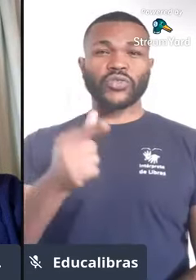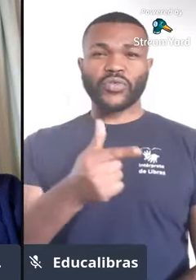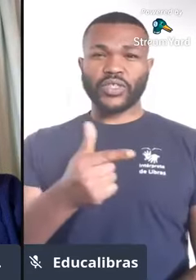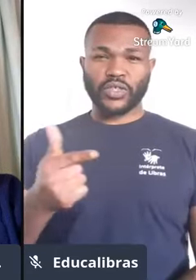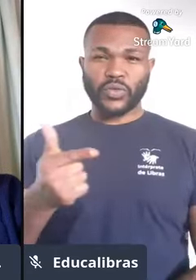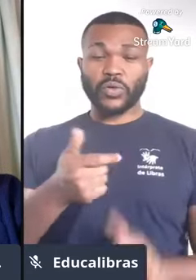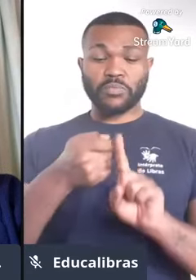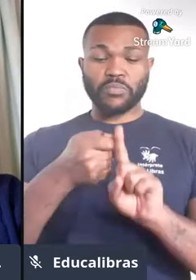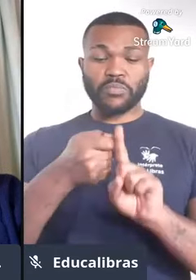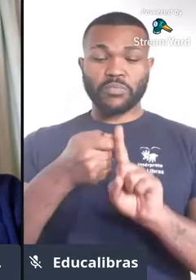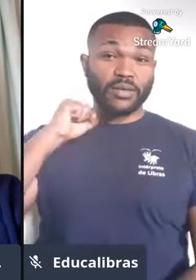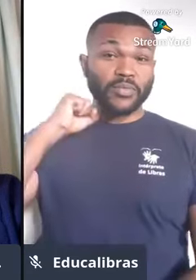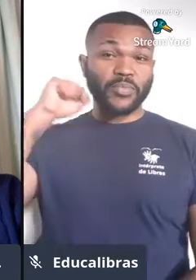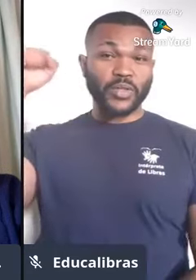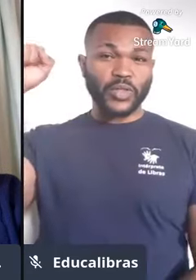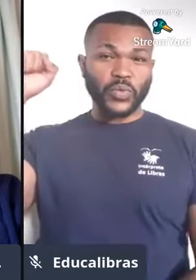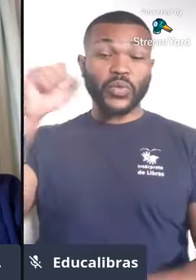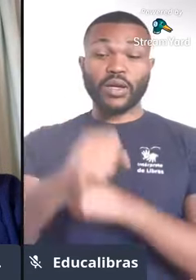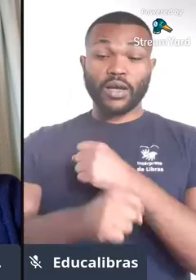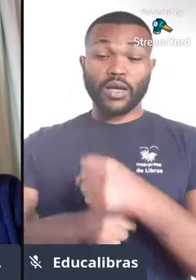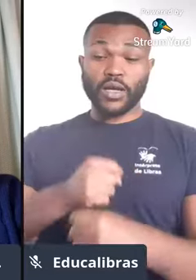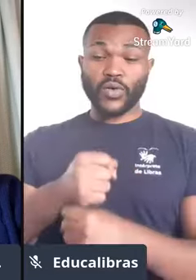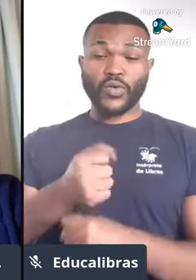abril de 2020.